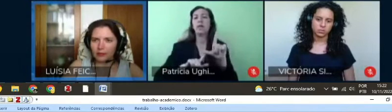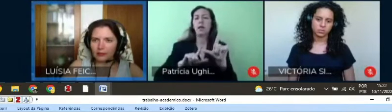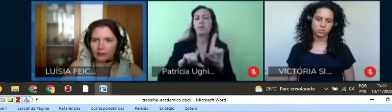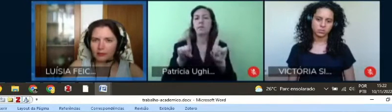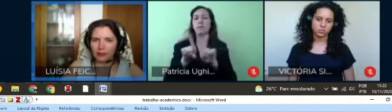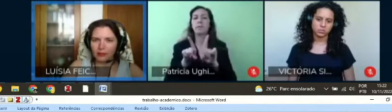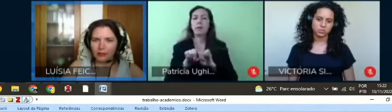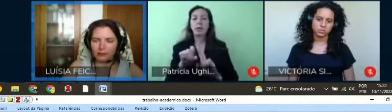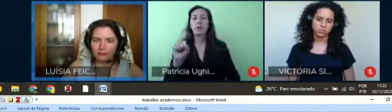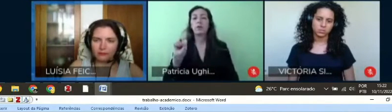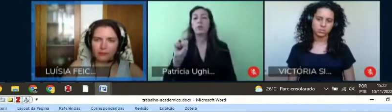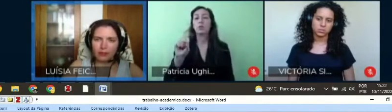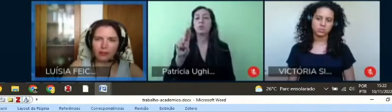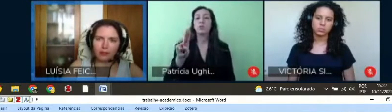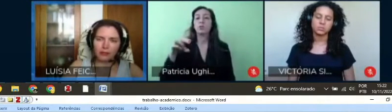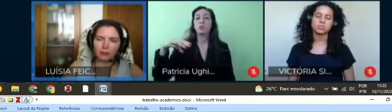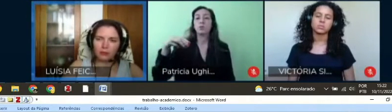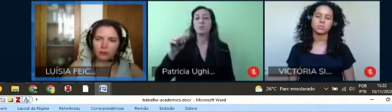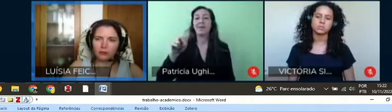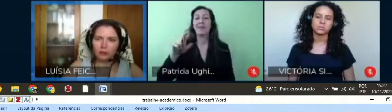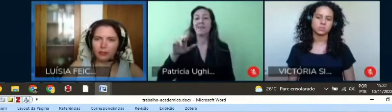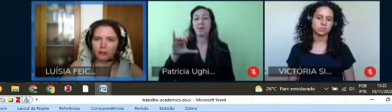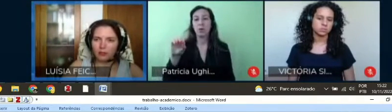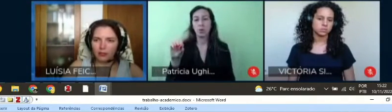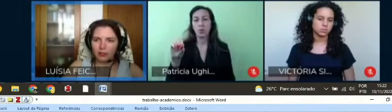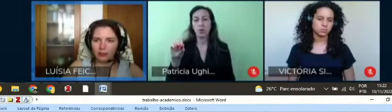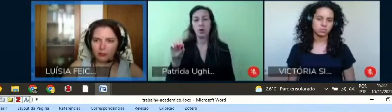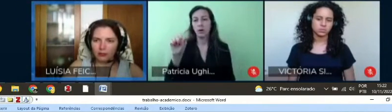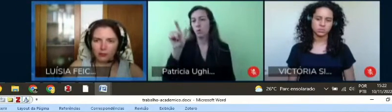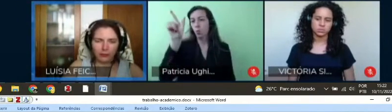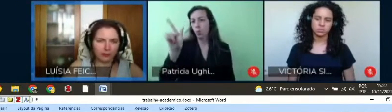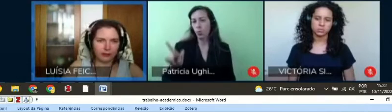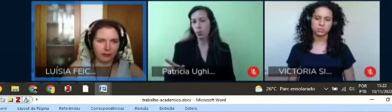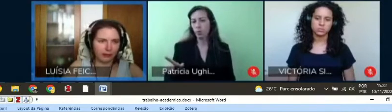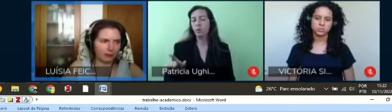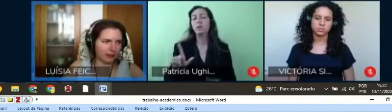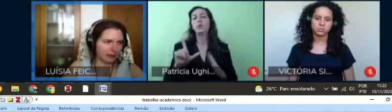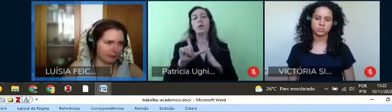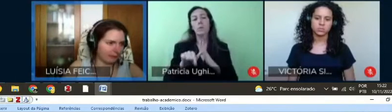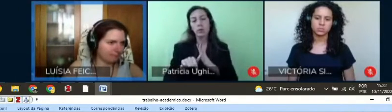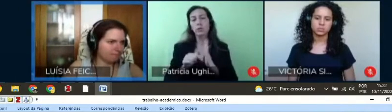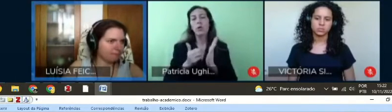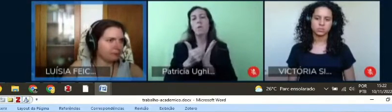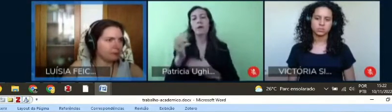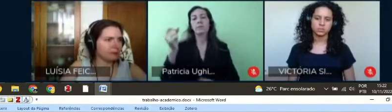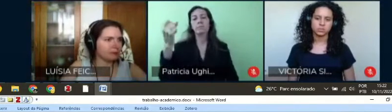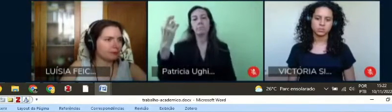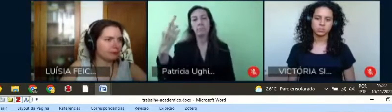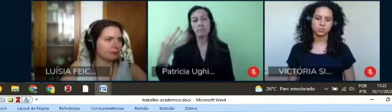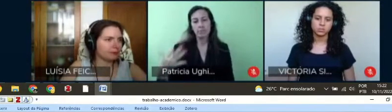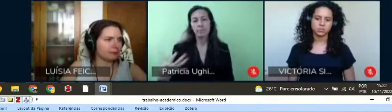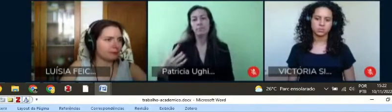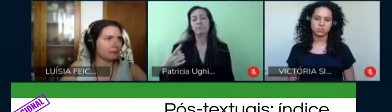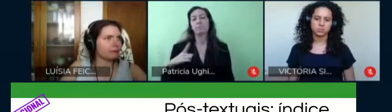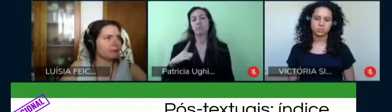sumário, ele não aparece, e depois do sumário é que ele começa a aparecer.